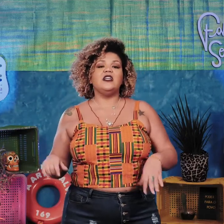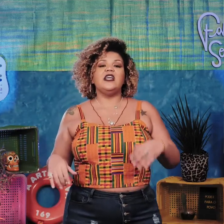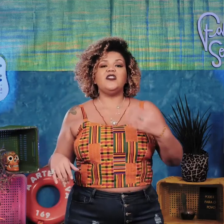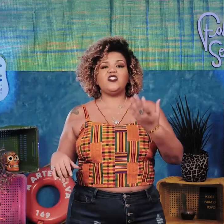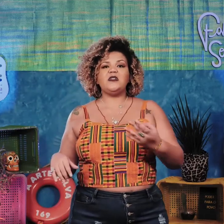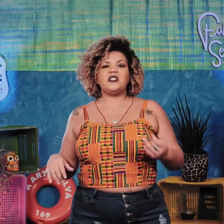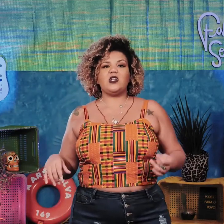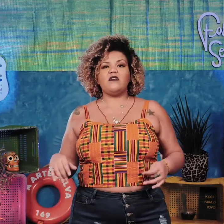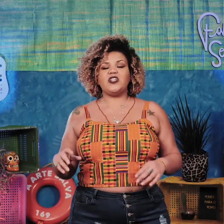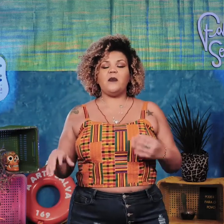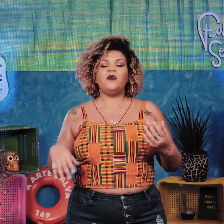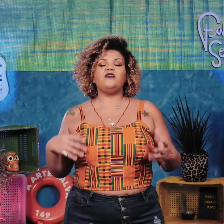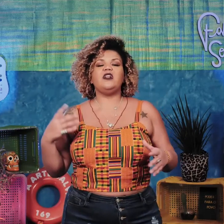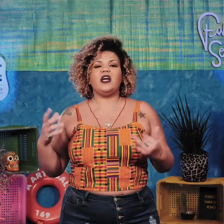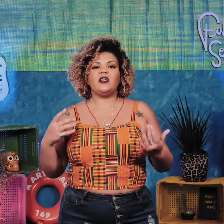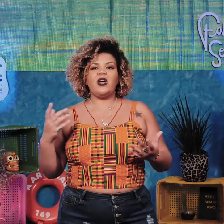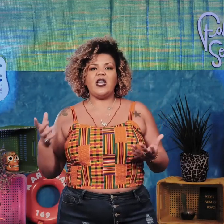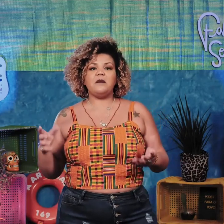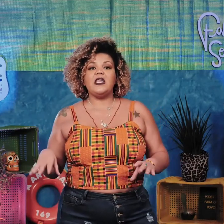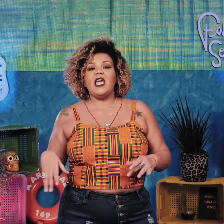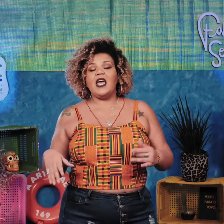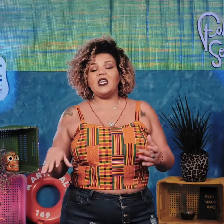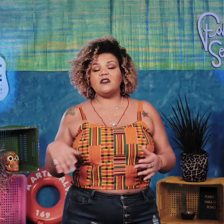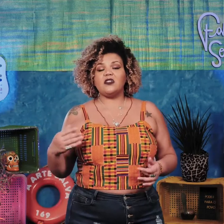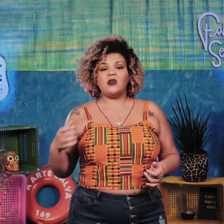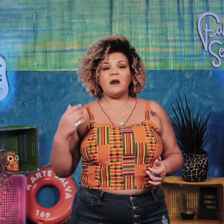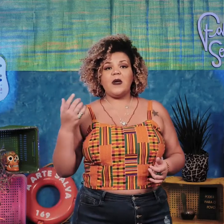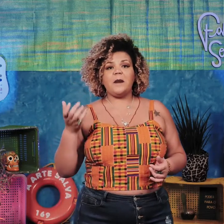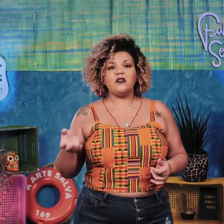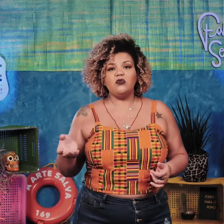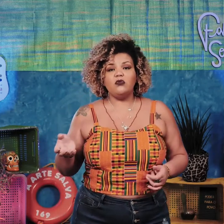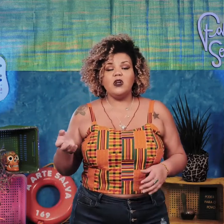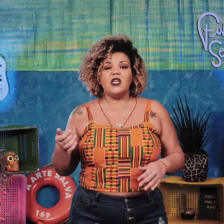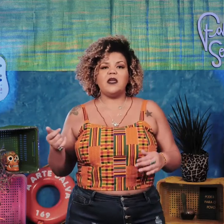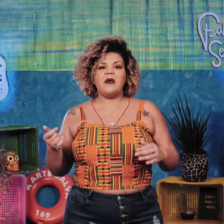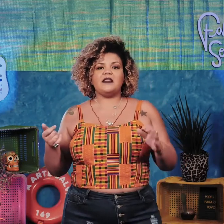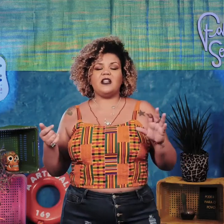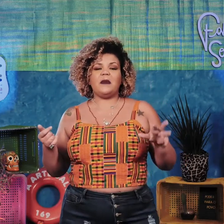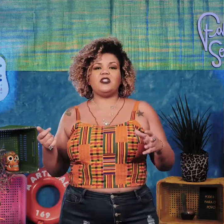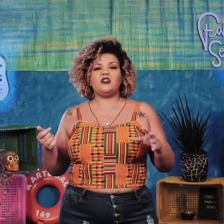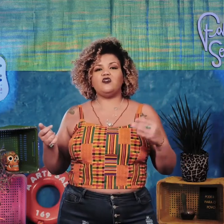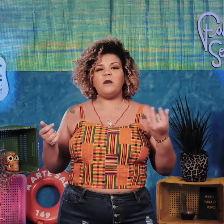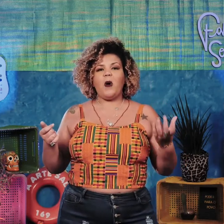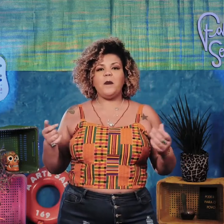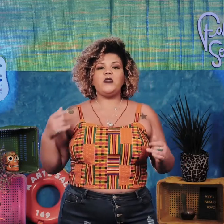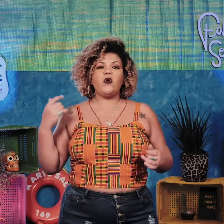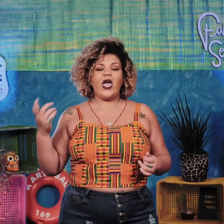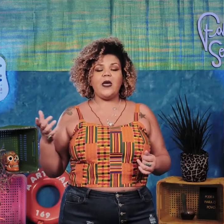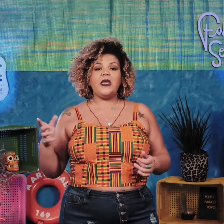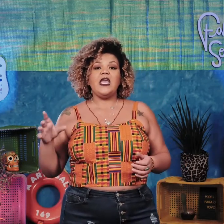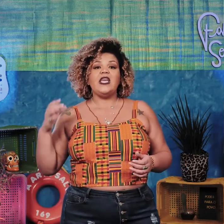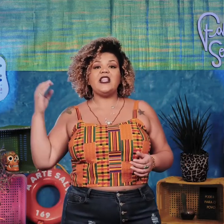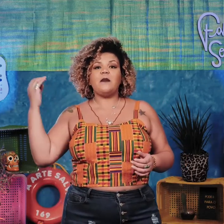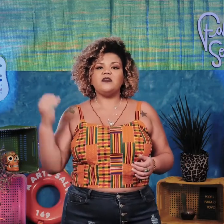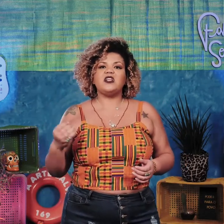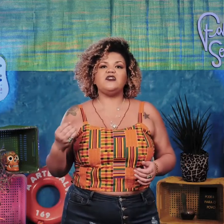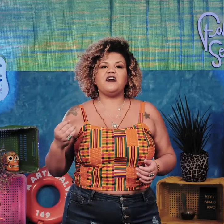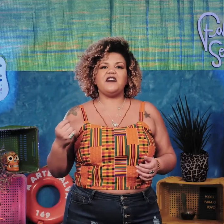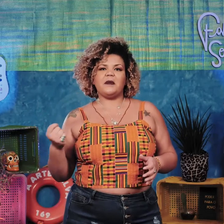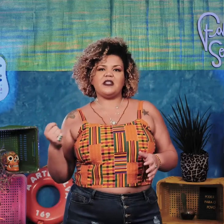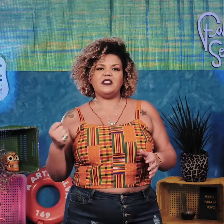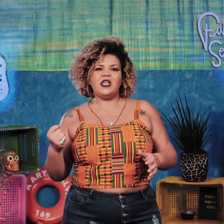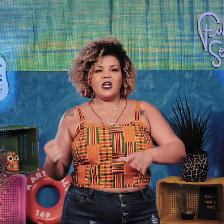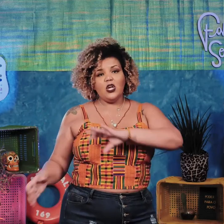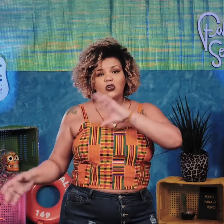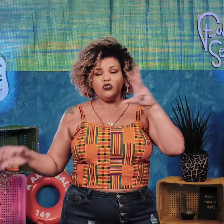local em 2019 já muito ligado a reto ela lançou seu ep Pando que mexe com a batida do pop do rap e